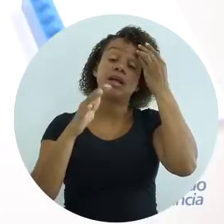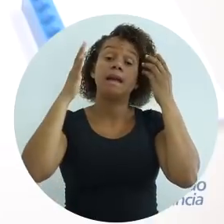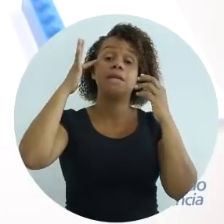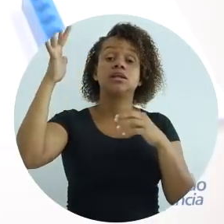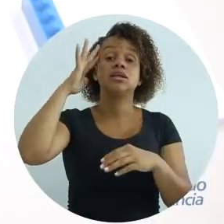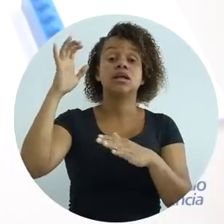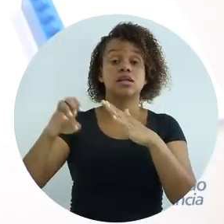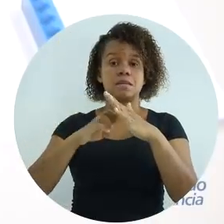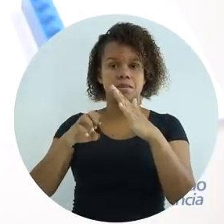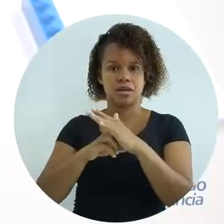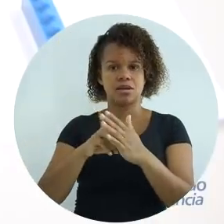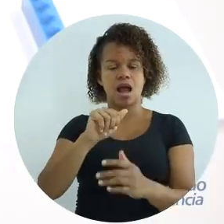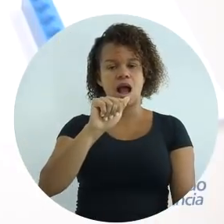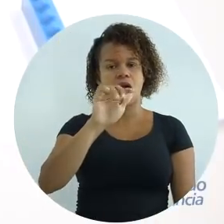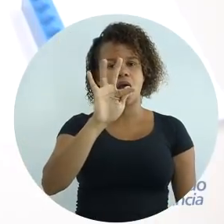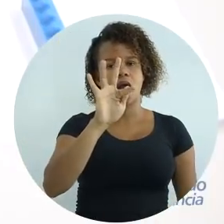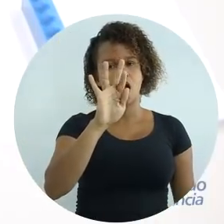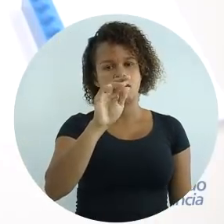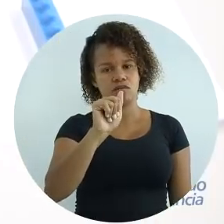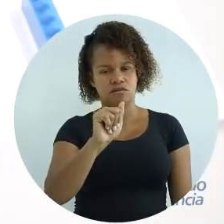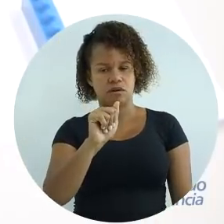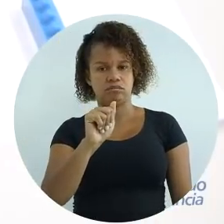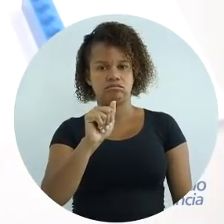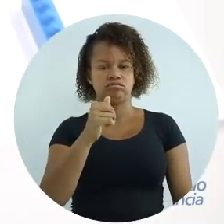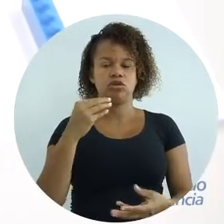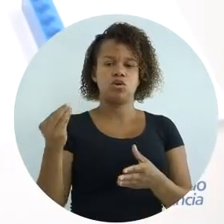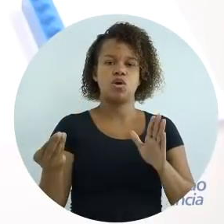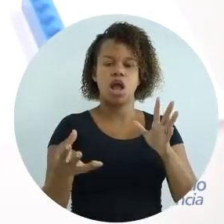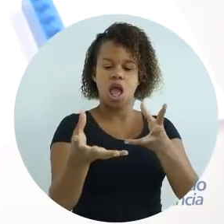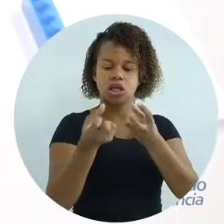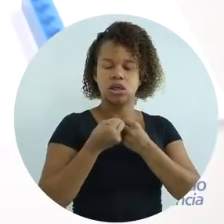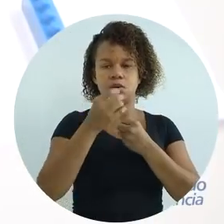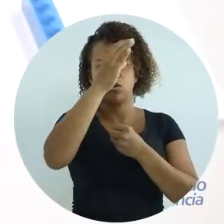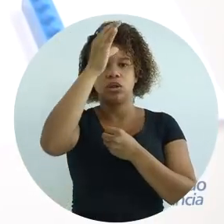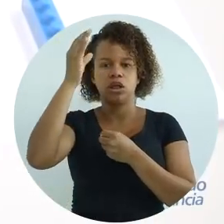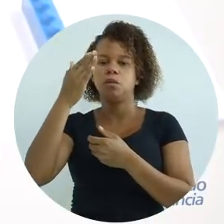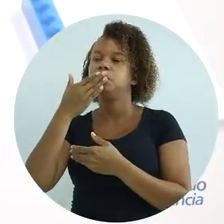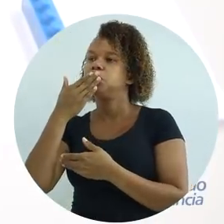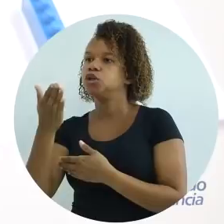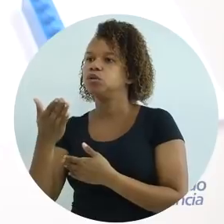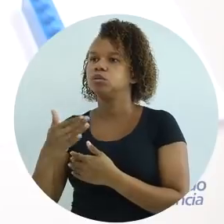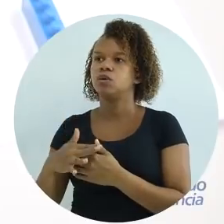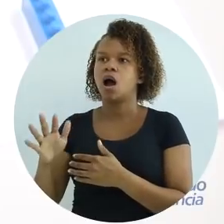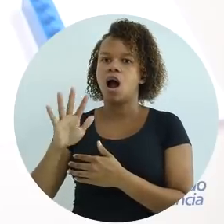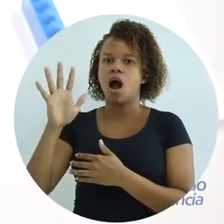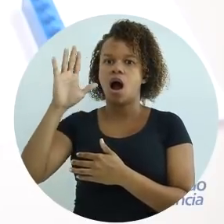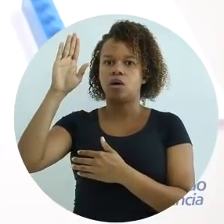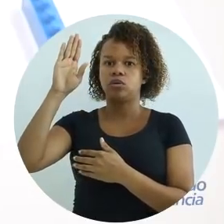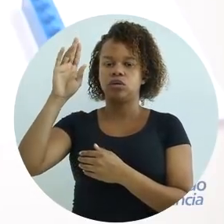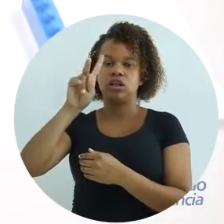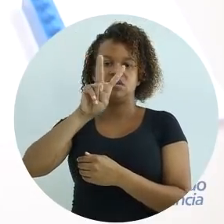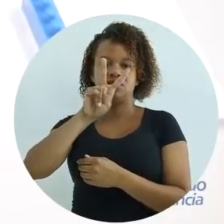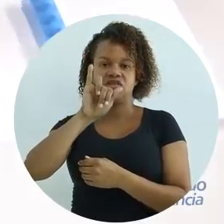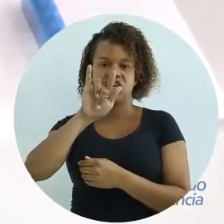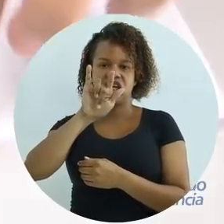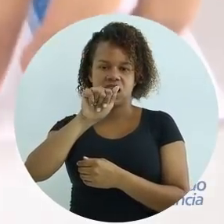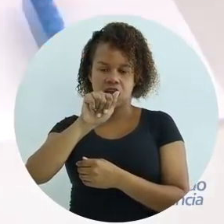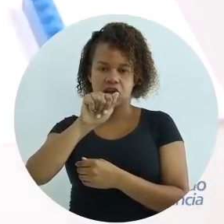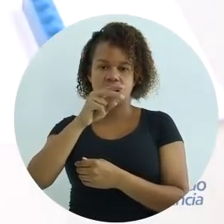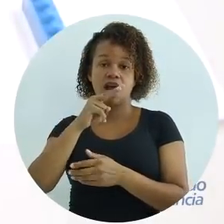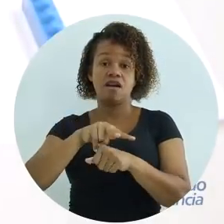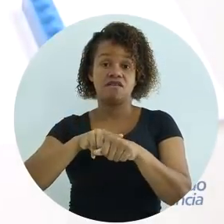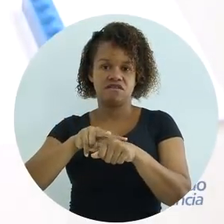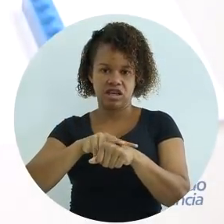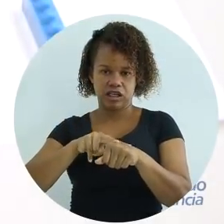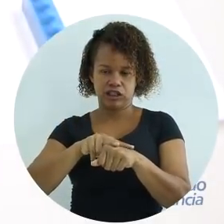empresa Alfa, ela recebeu do cliente um pedido muito alto de vigas